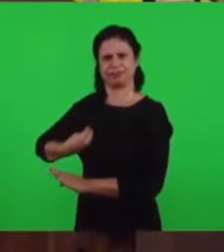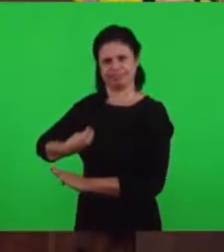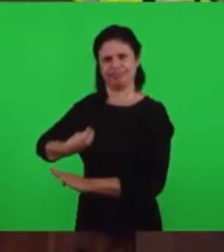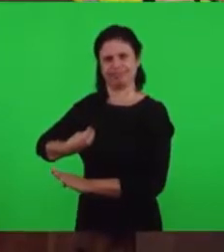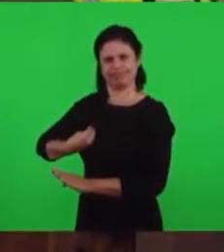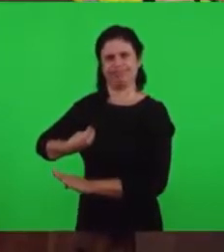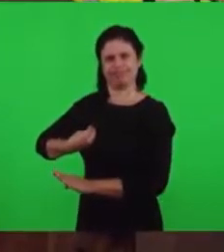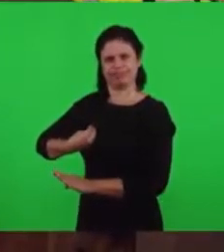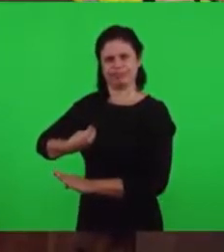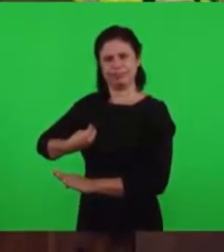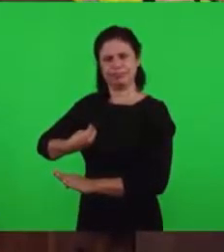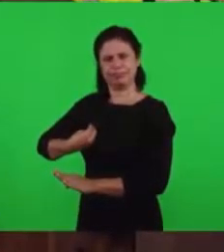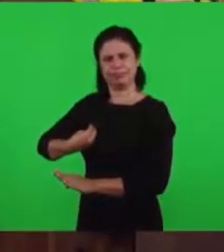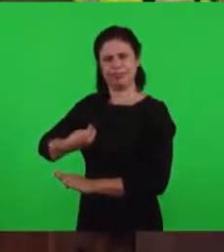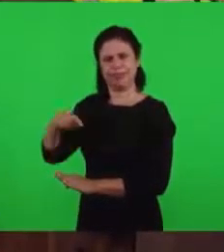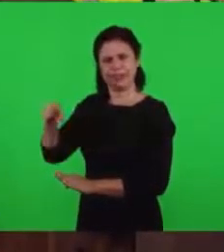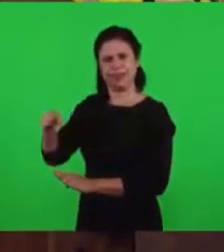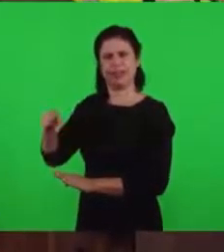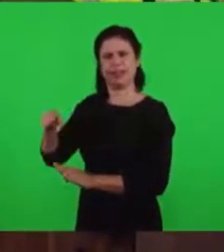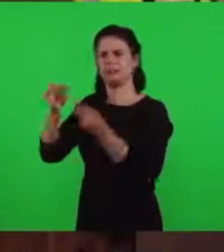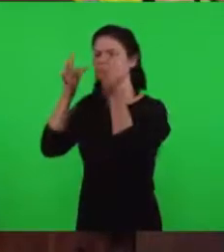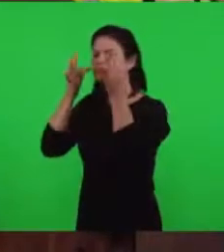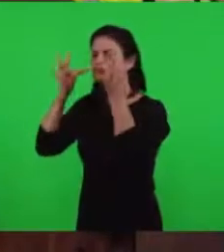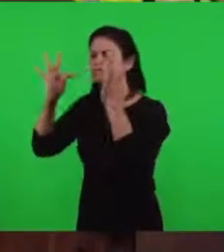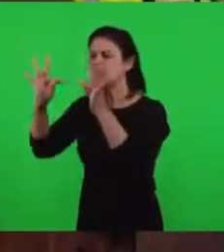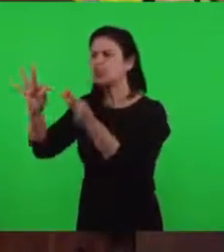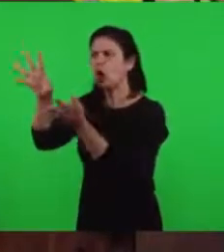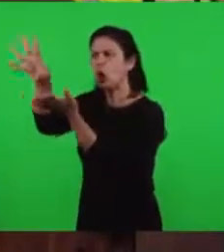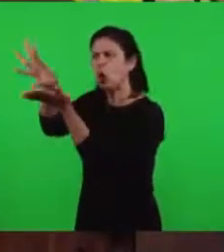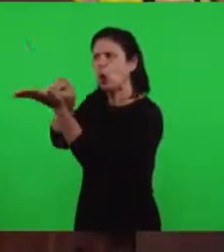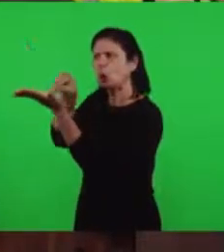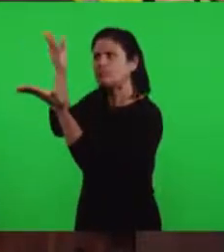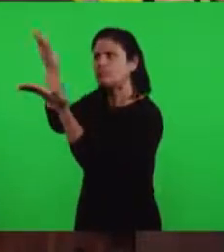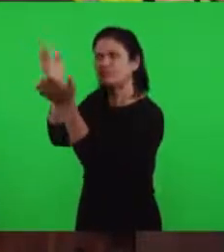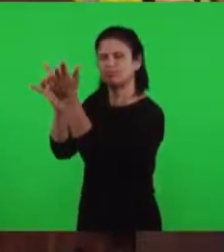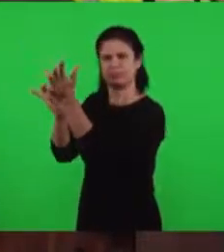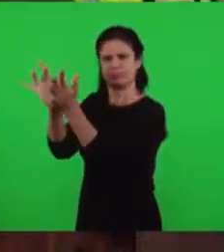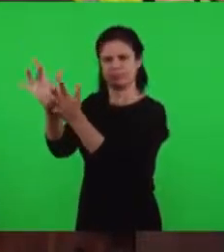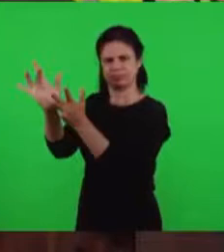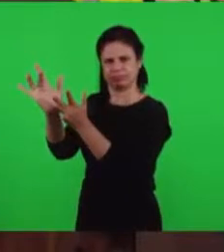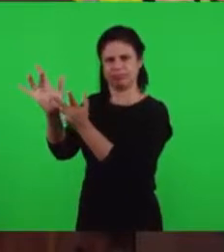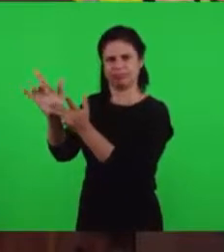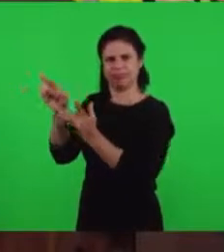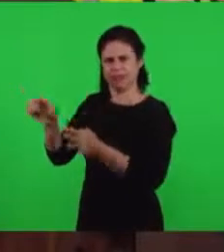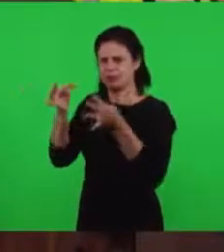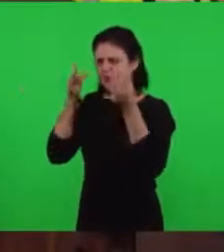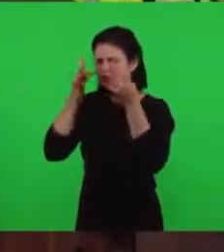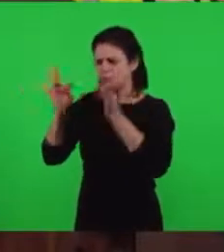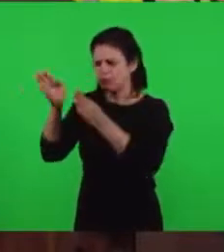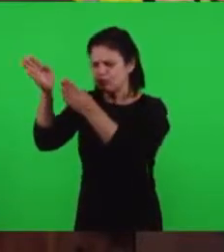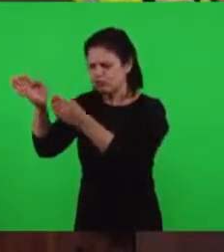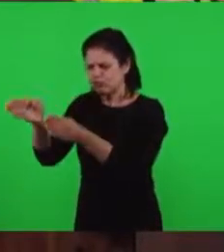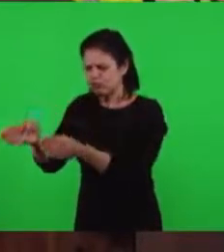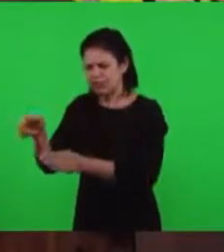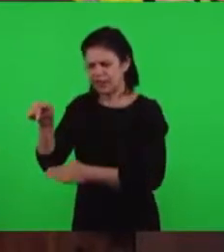fundamento que é a sua função